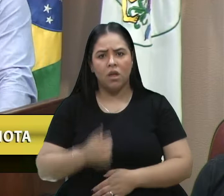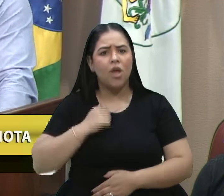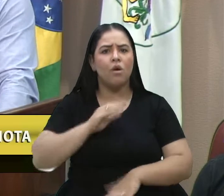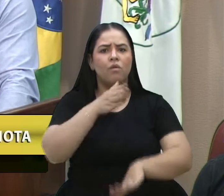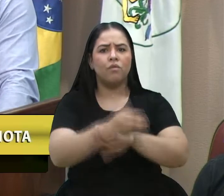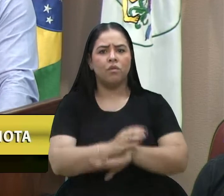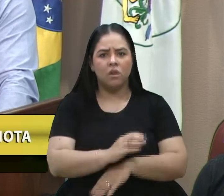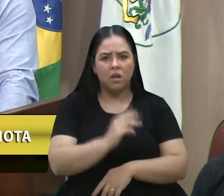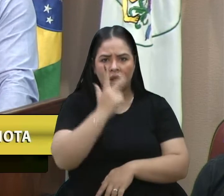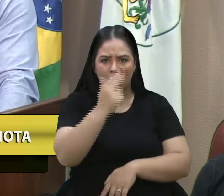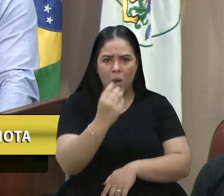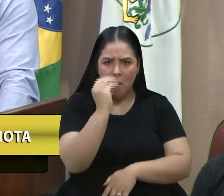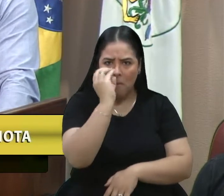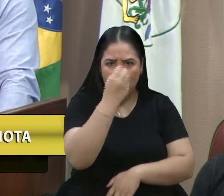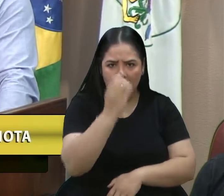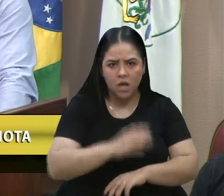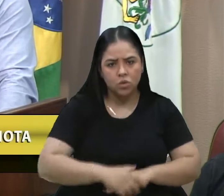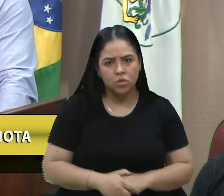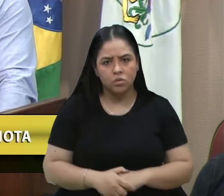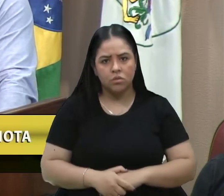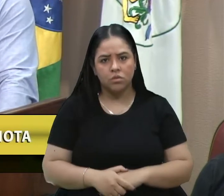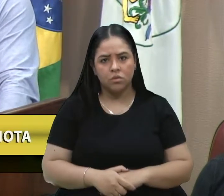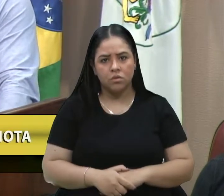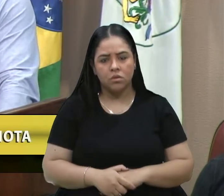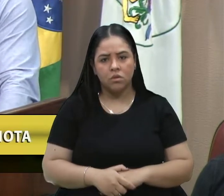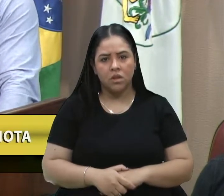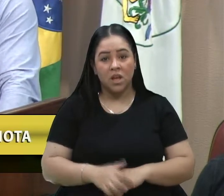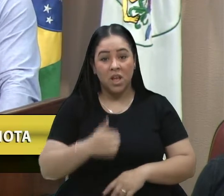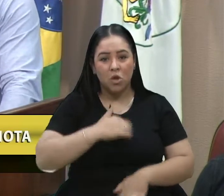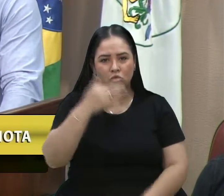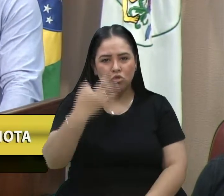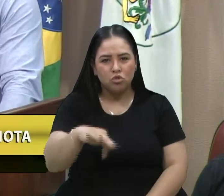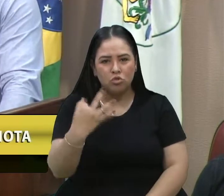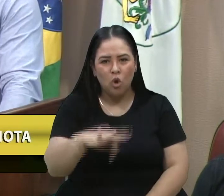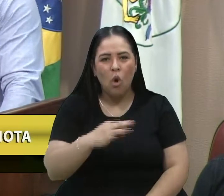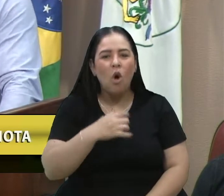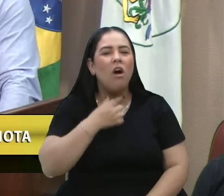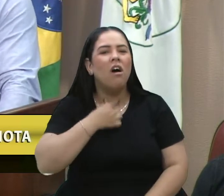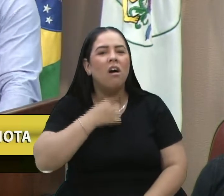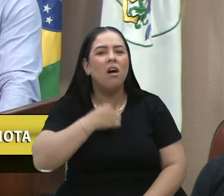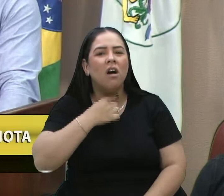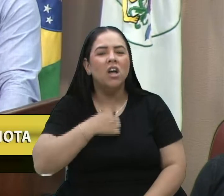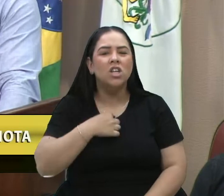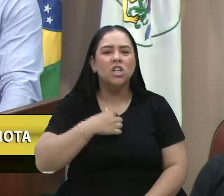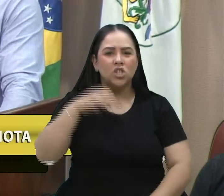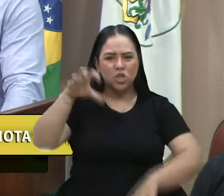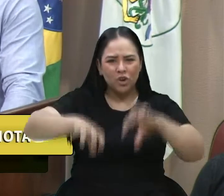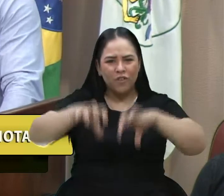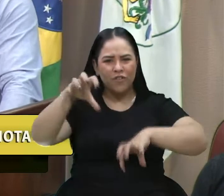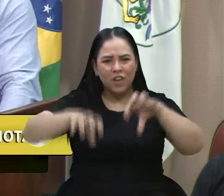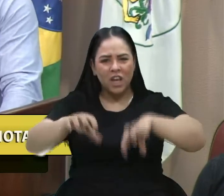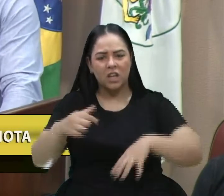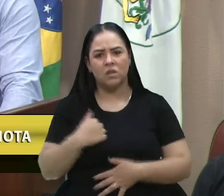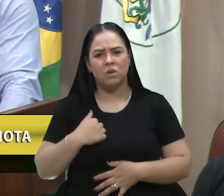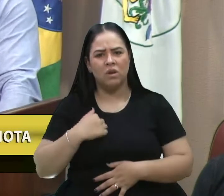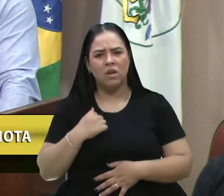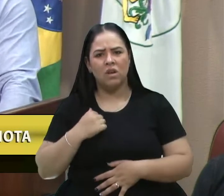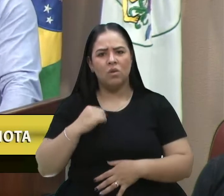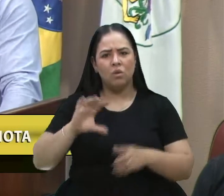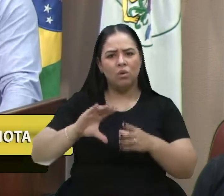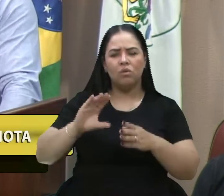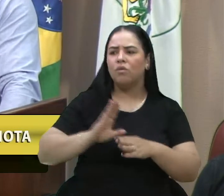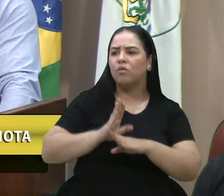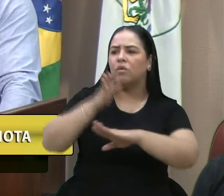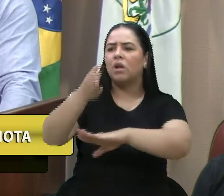de palhaço? Eu estava com dor de garganta em casa, chovendo, saí de lá para fazer a minha